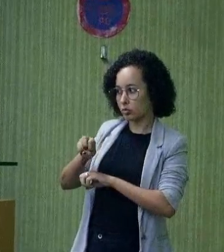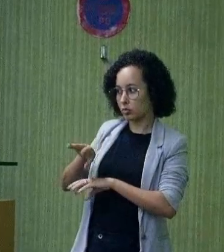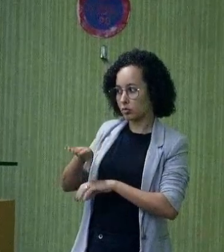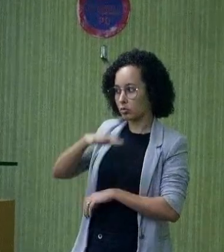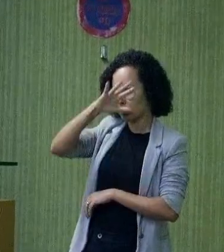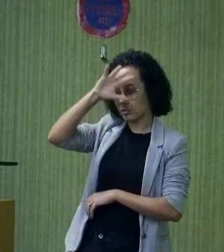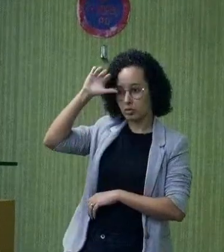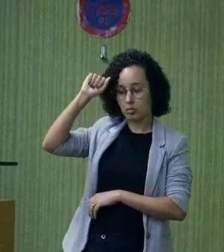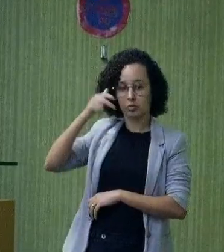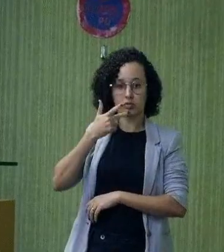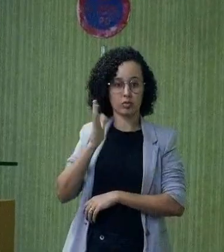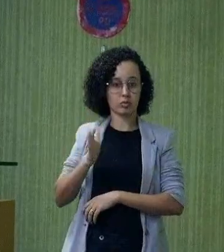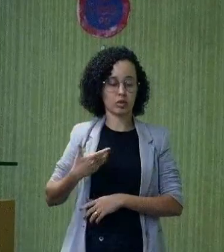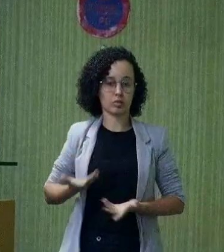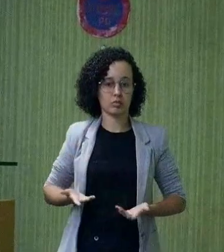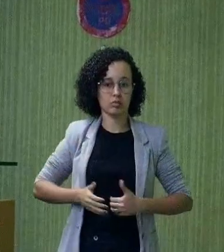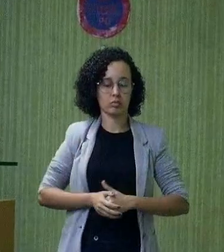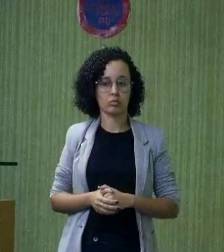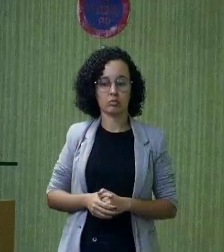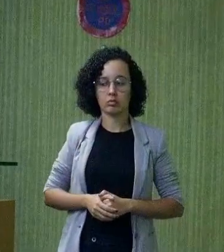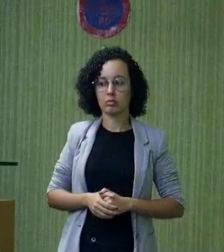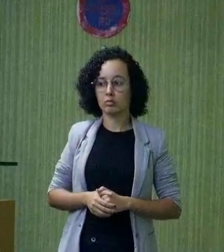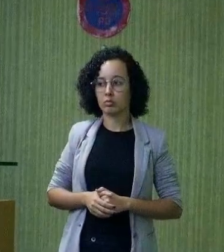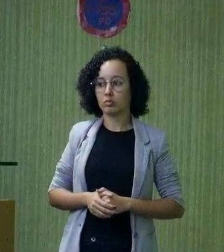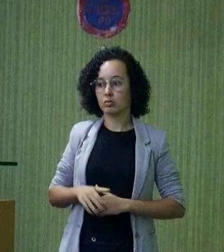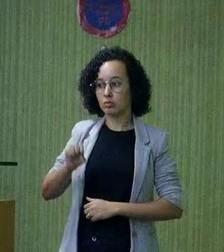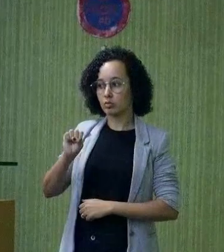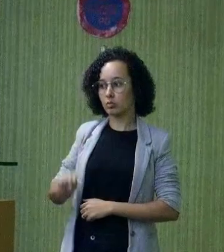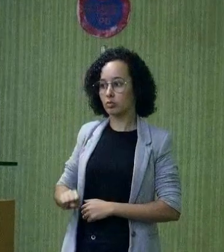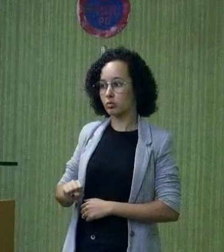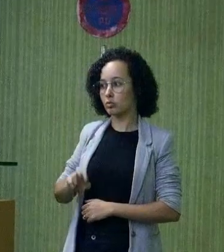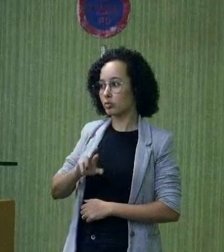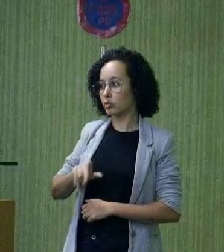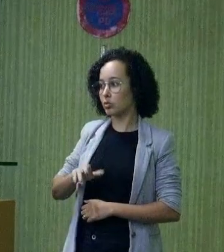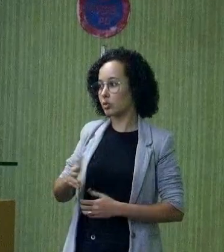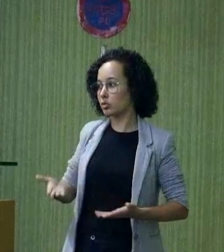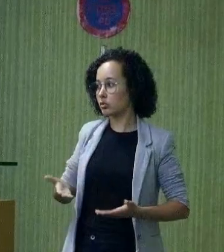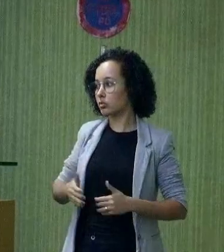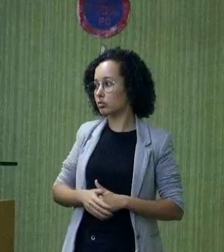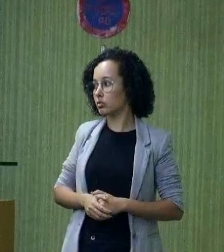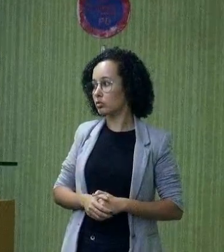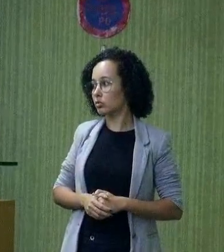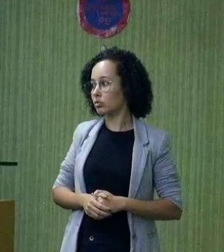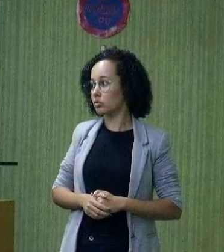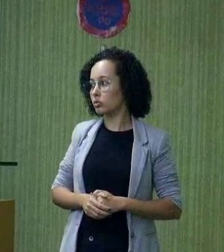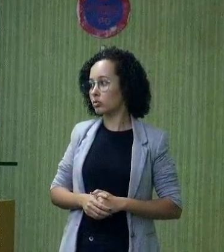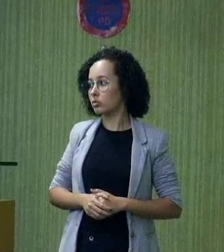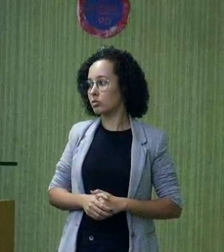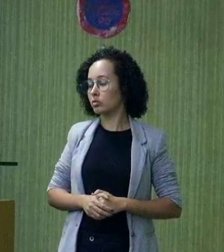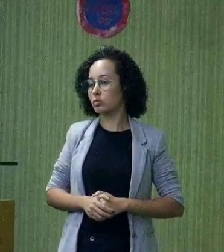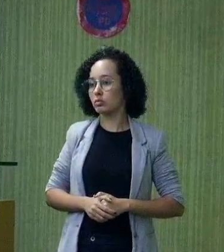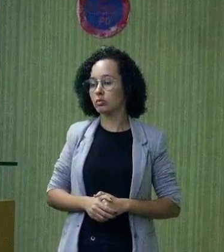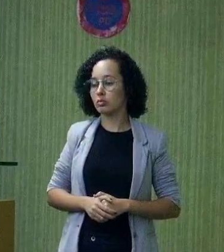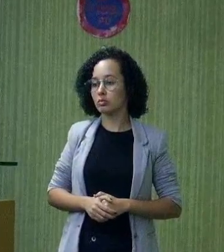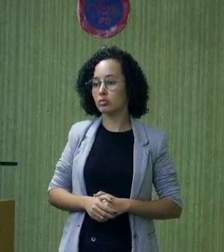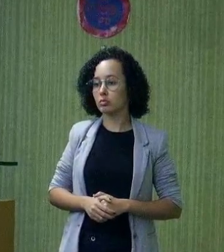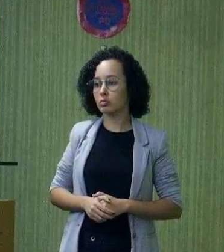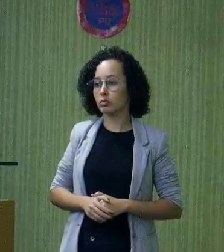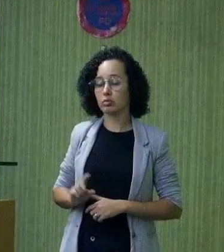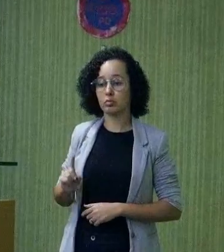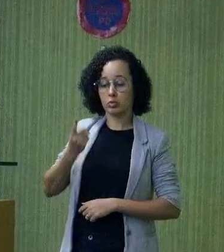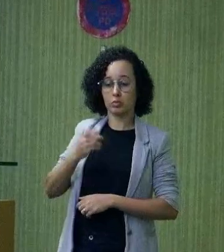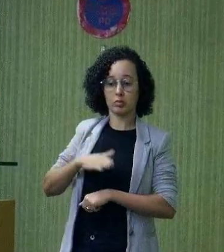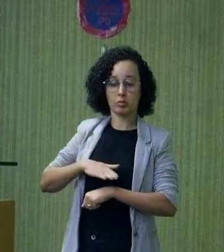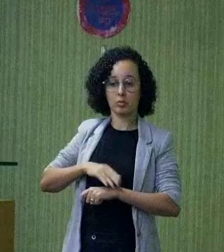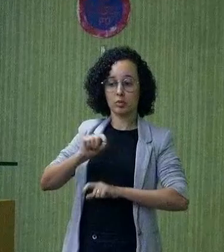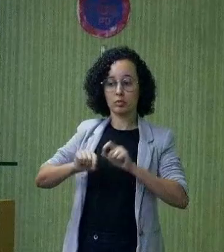disse que ela é de mais de uma cidadania Acho que até no Rio Grande do Sul não é né Então veja eu acho que é um primeiro momento é